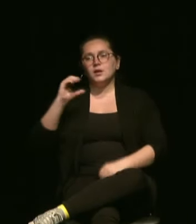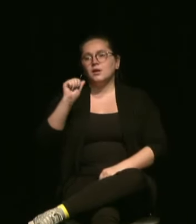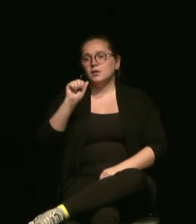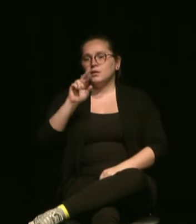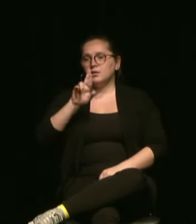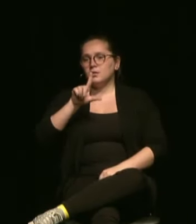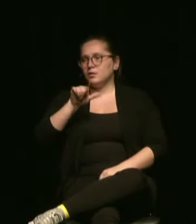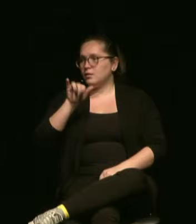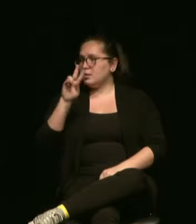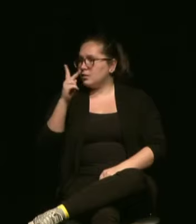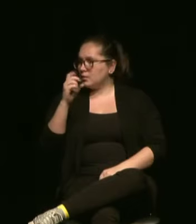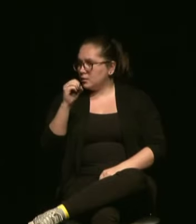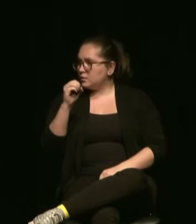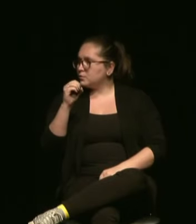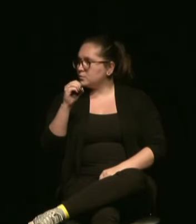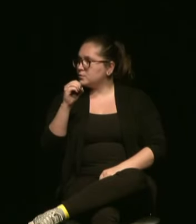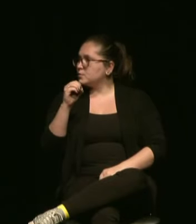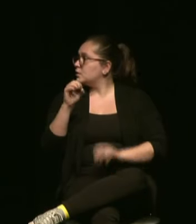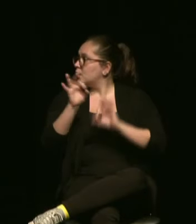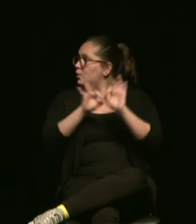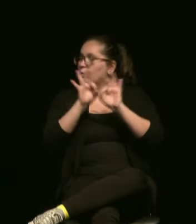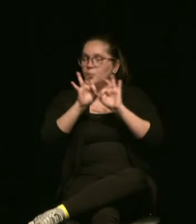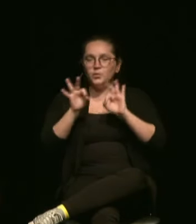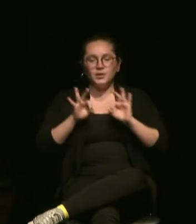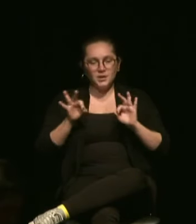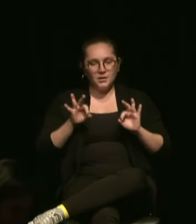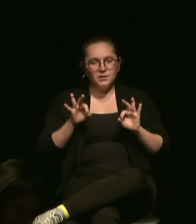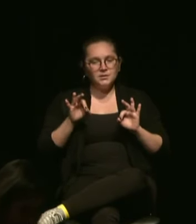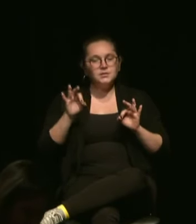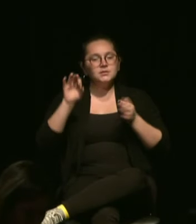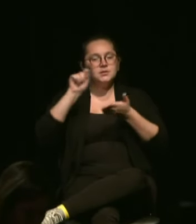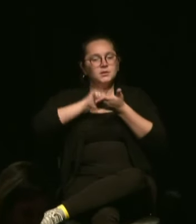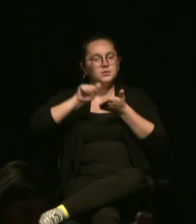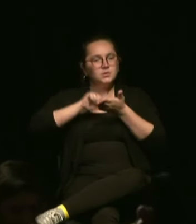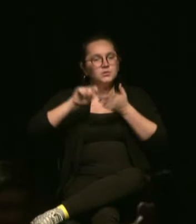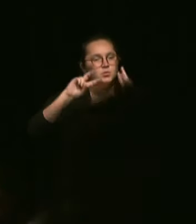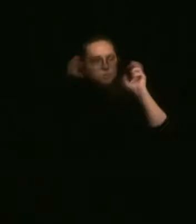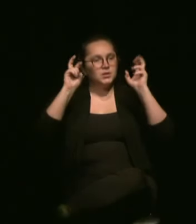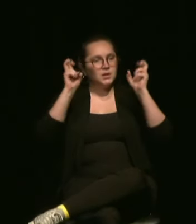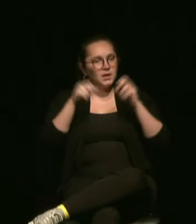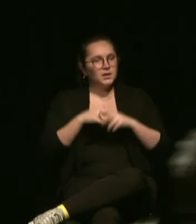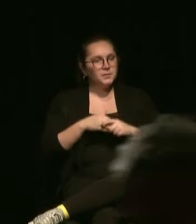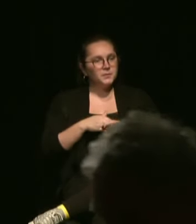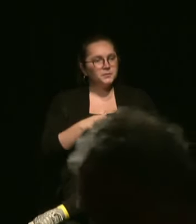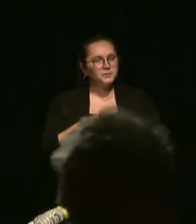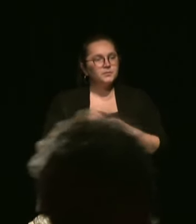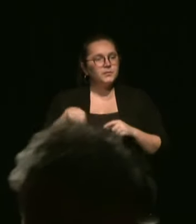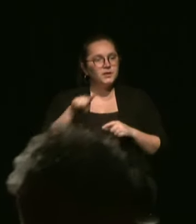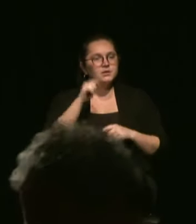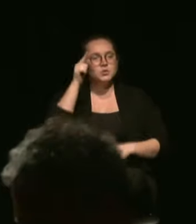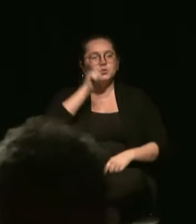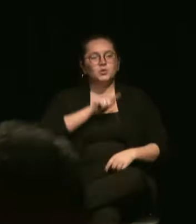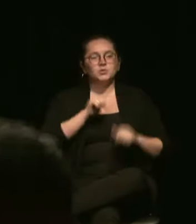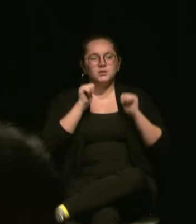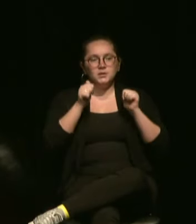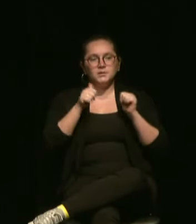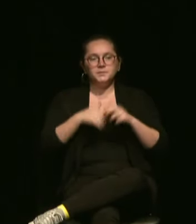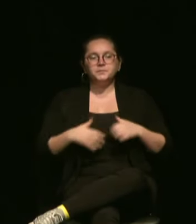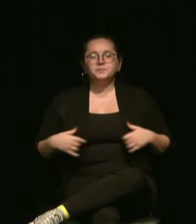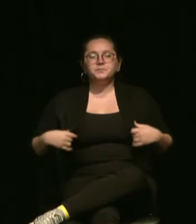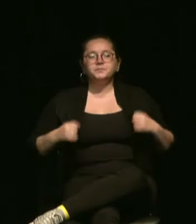me ajuda aqui com a organização temática para que a gente dê conta do